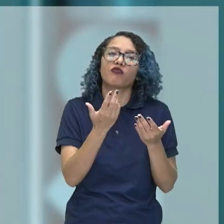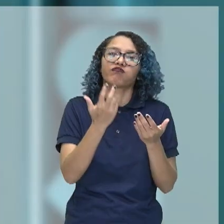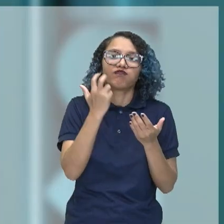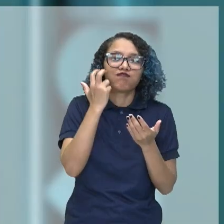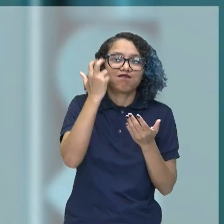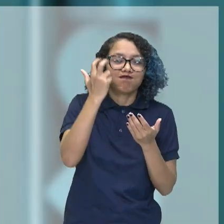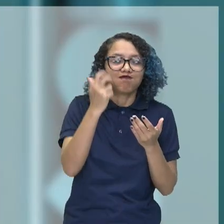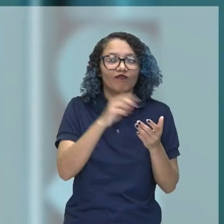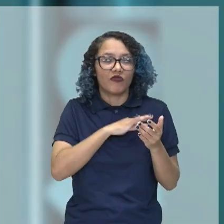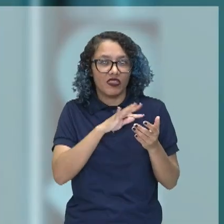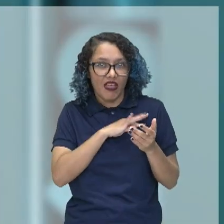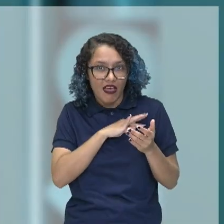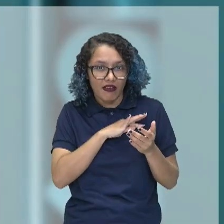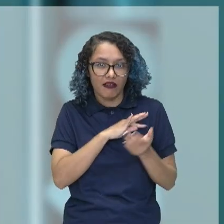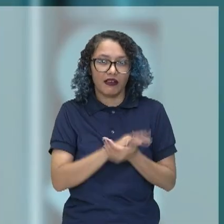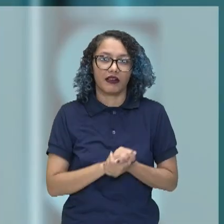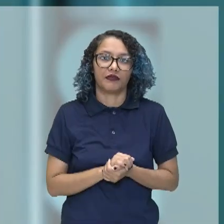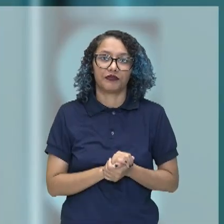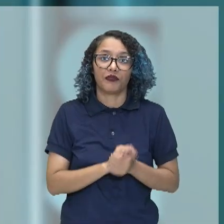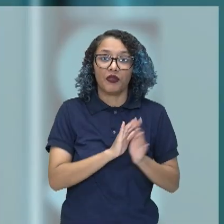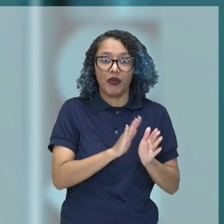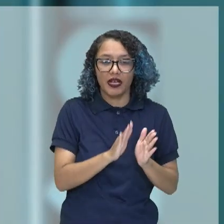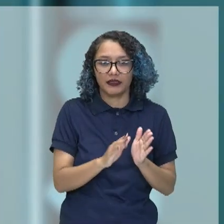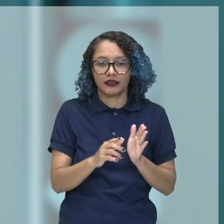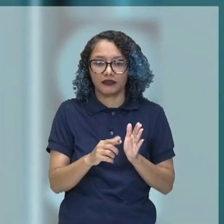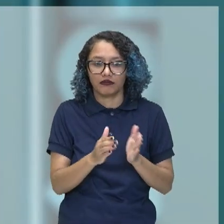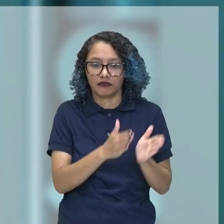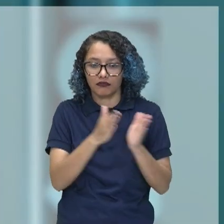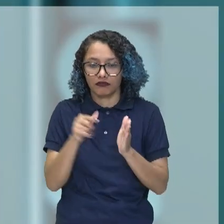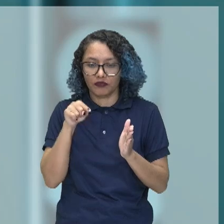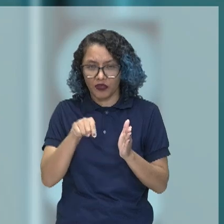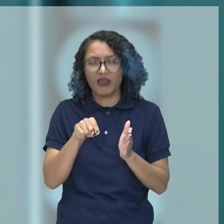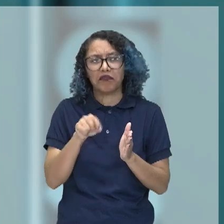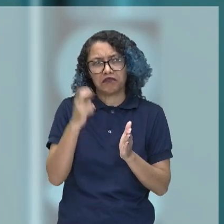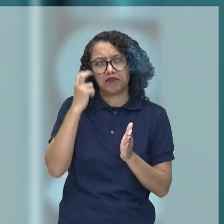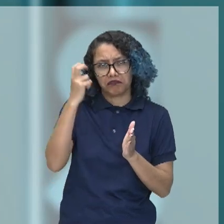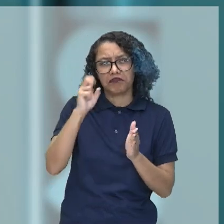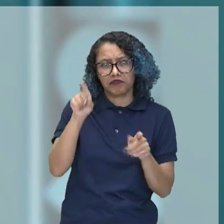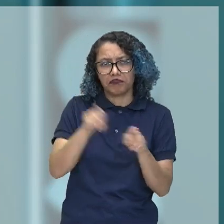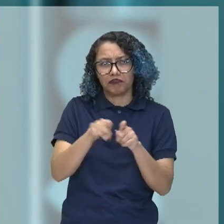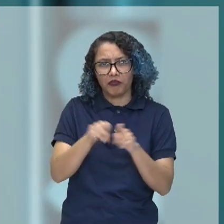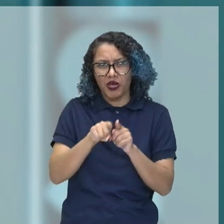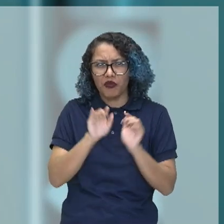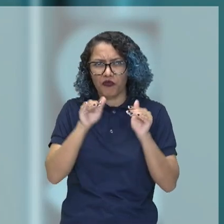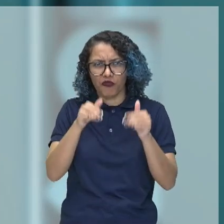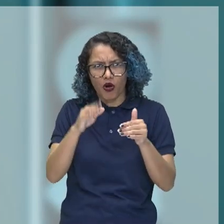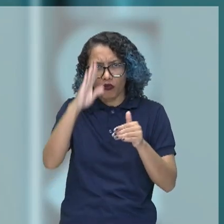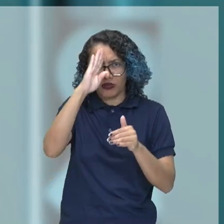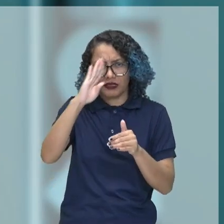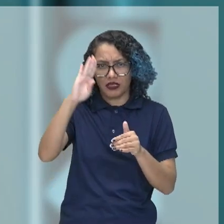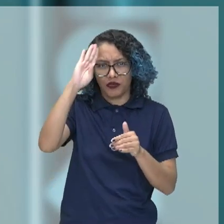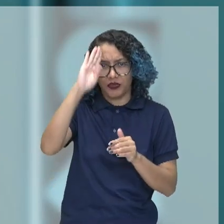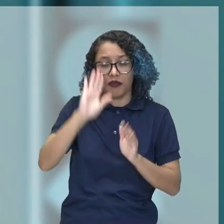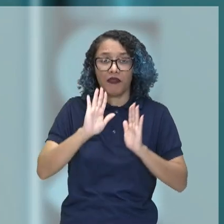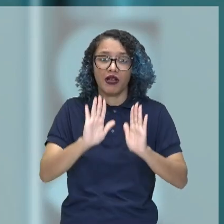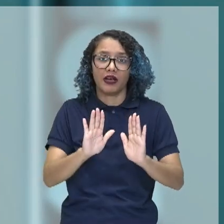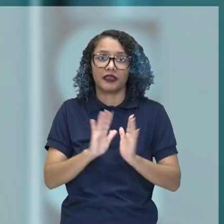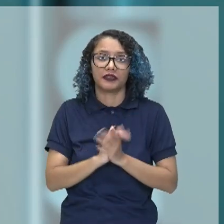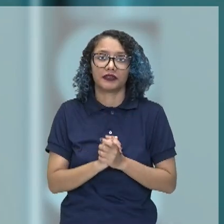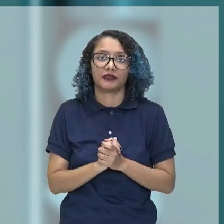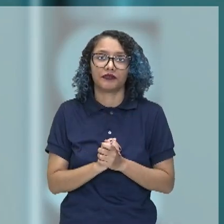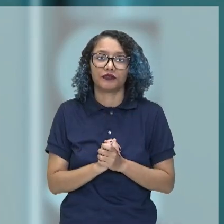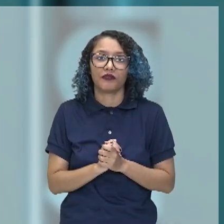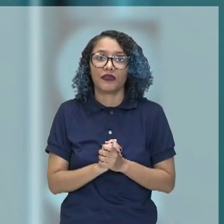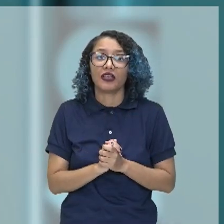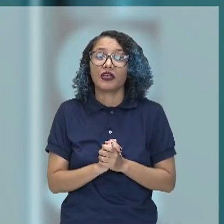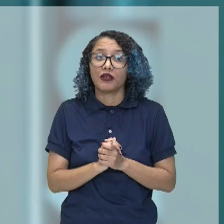dizer que a literatura que era produzida em 1930 não fosse intelectualizada, mas há outras preocupações mais humanas no